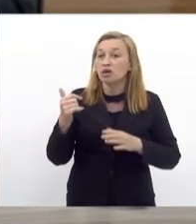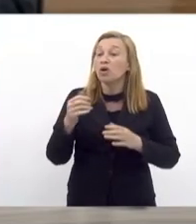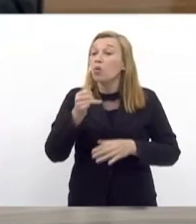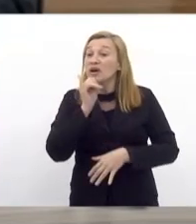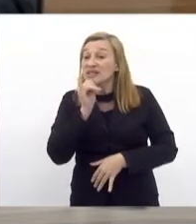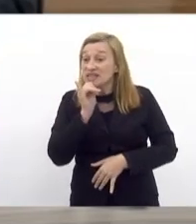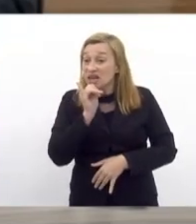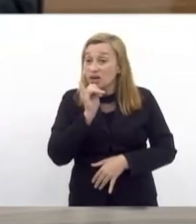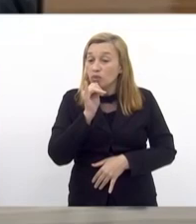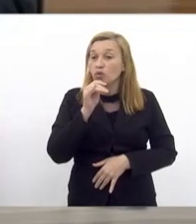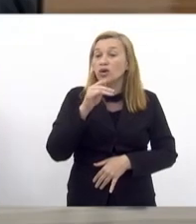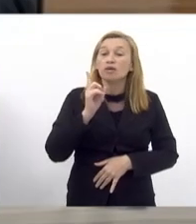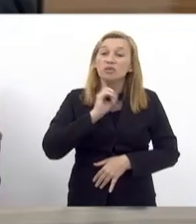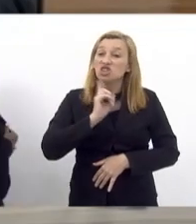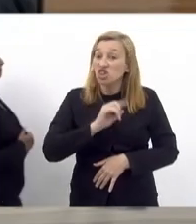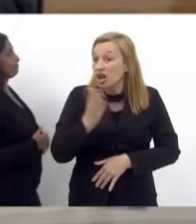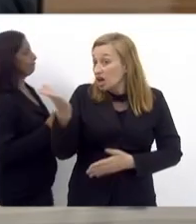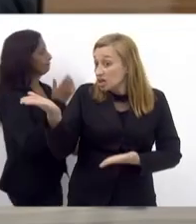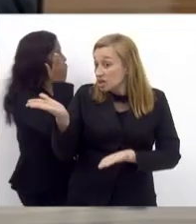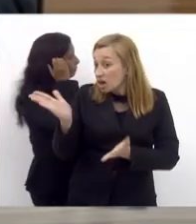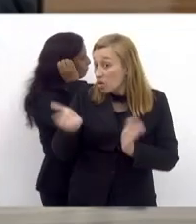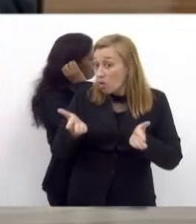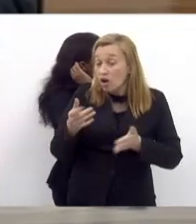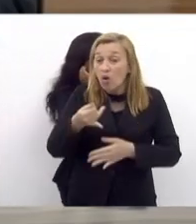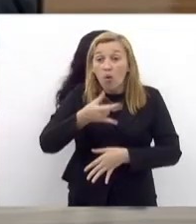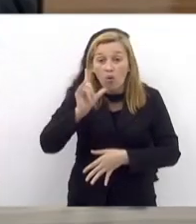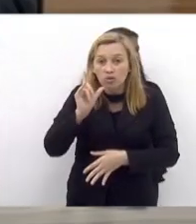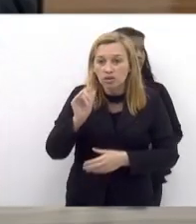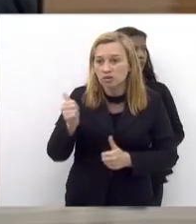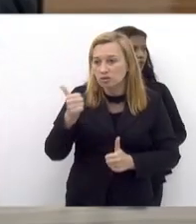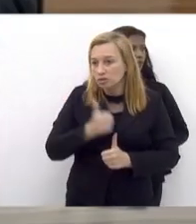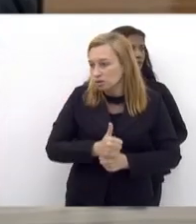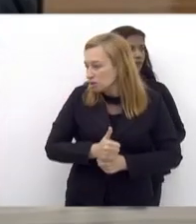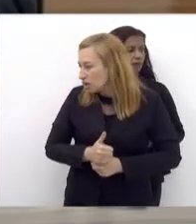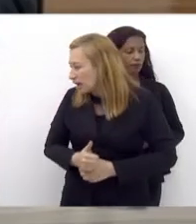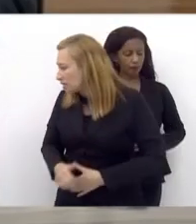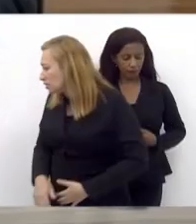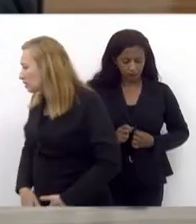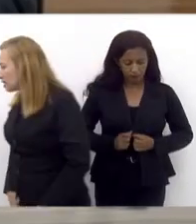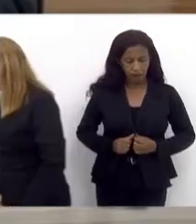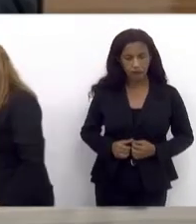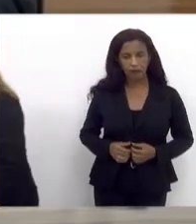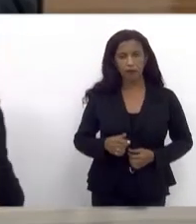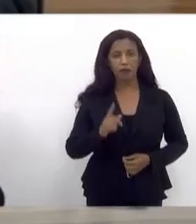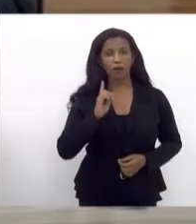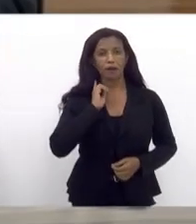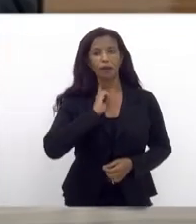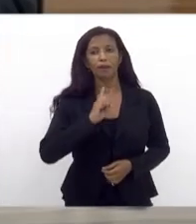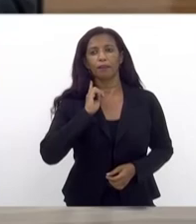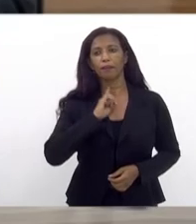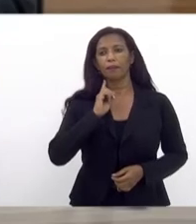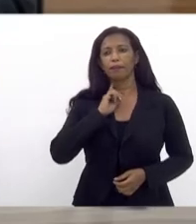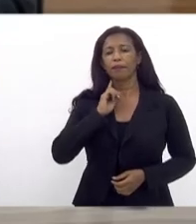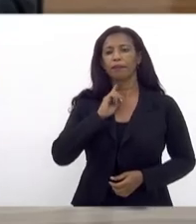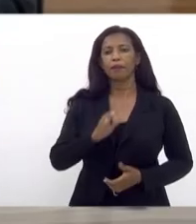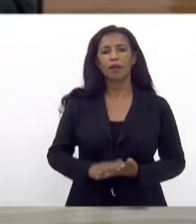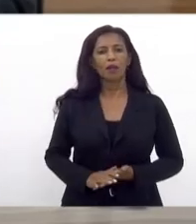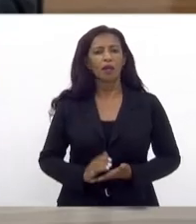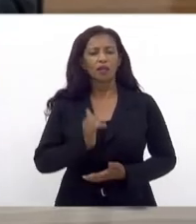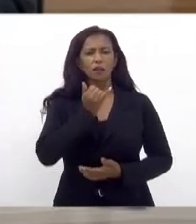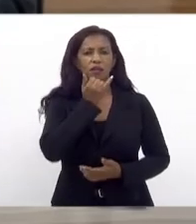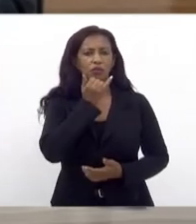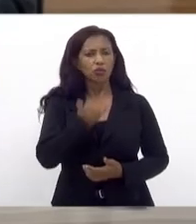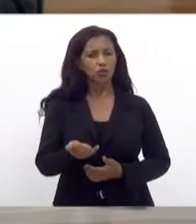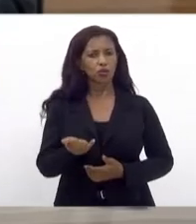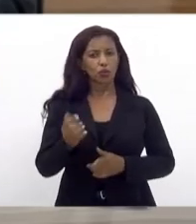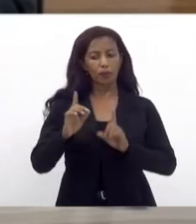mesmo, Minas Gerais agora, foi ontem mesmo, né? Minas Gerais, essa desculpa